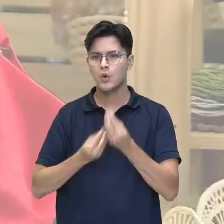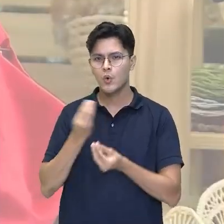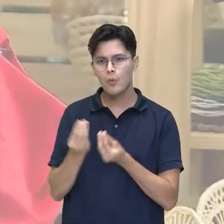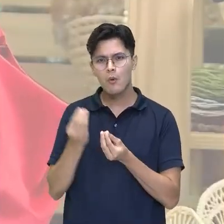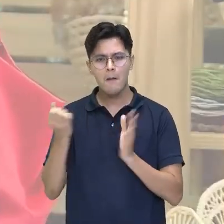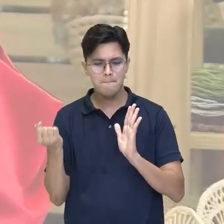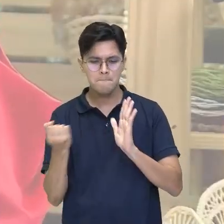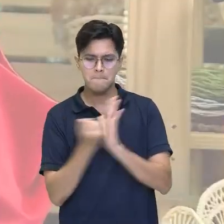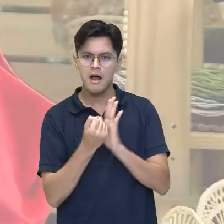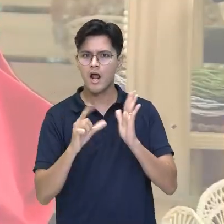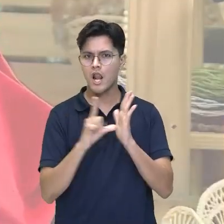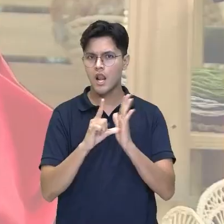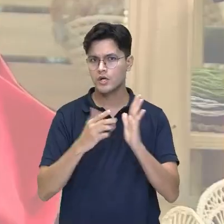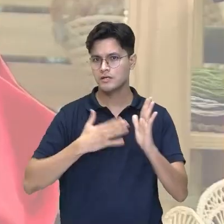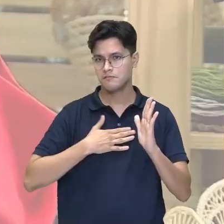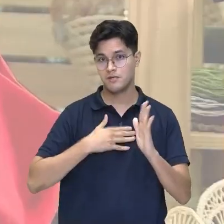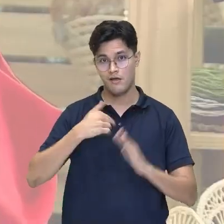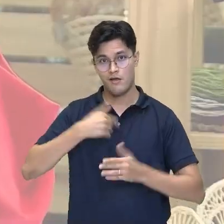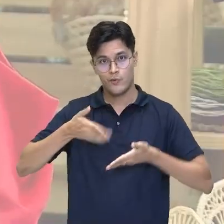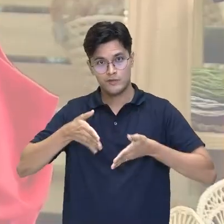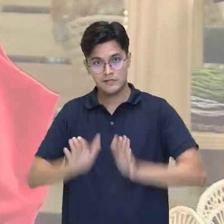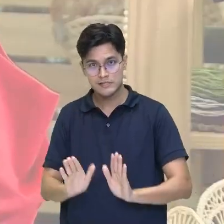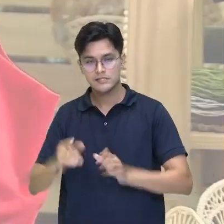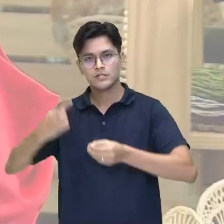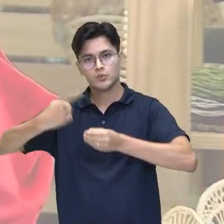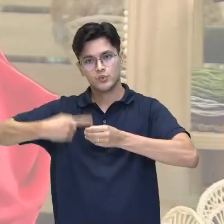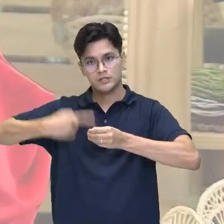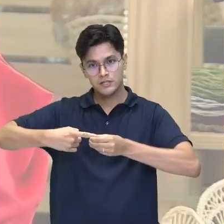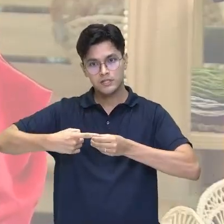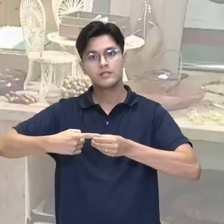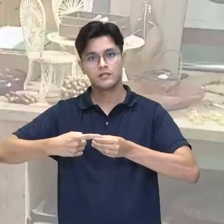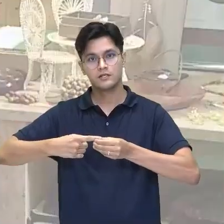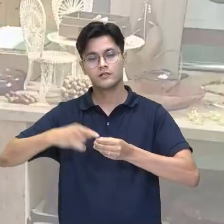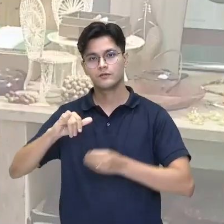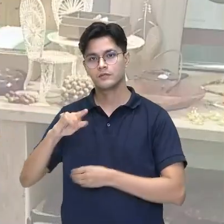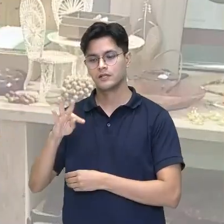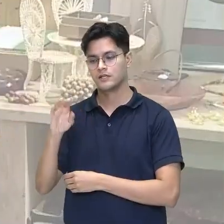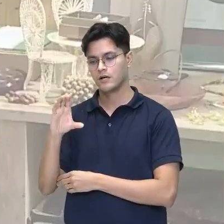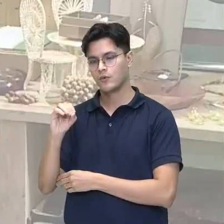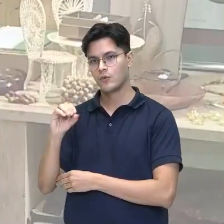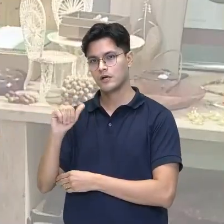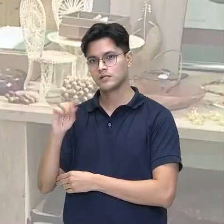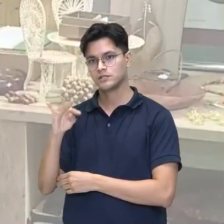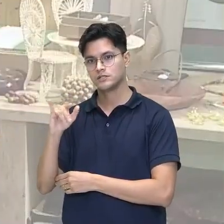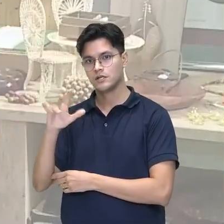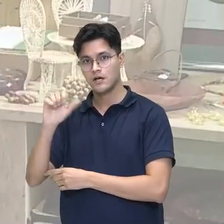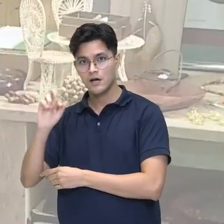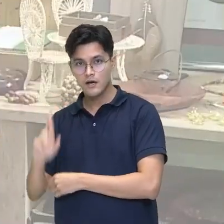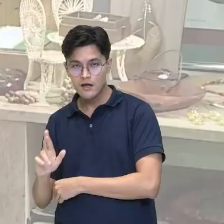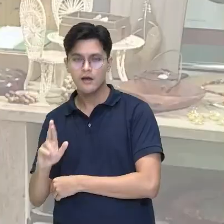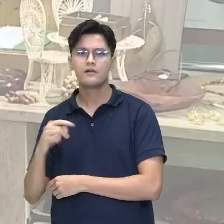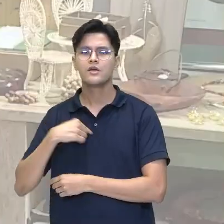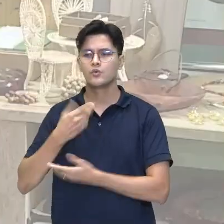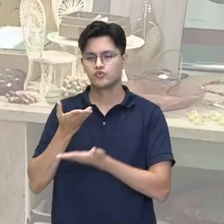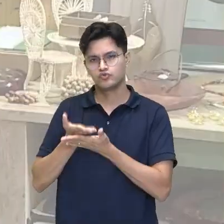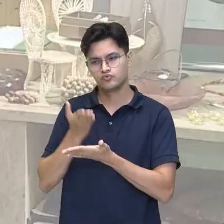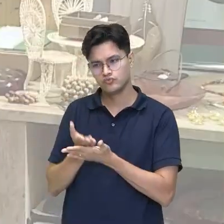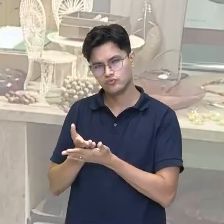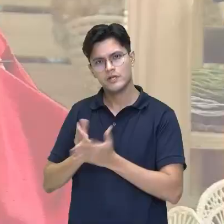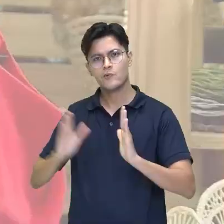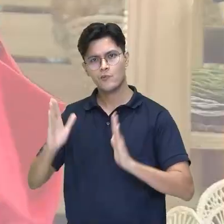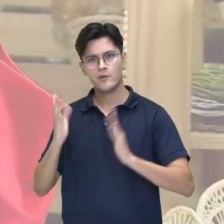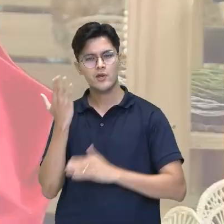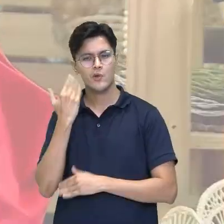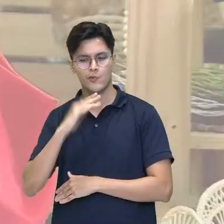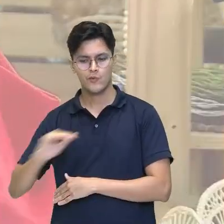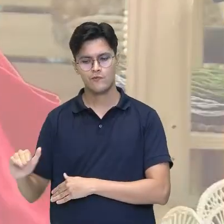Amazônia, num lugar chamado Paraná da Eva, município de Itacoatiara. Fui estudar na minha infância em Itacoatiara, depois vim para